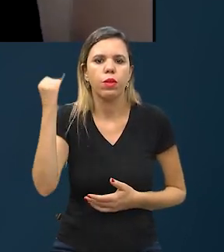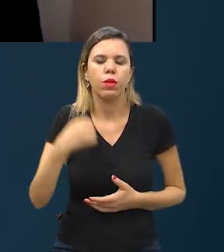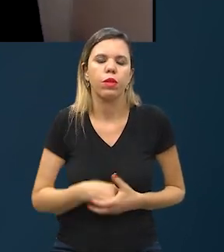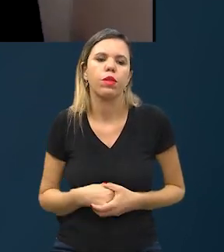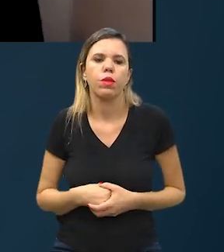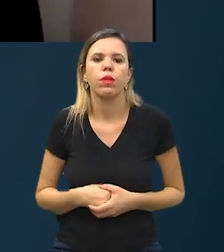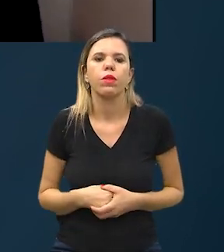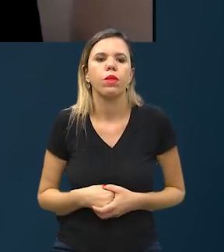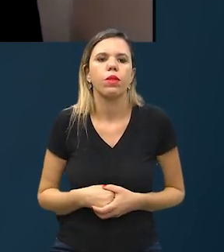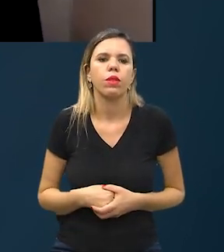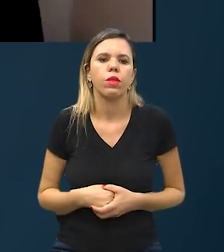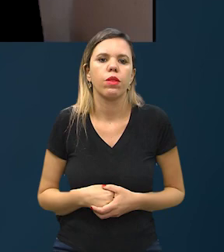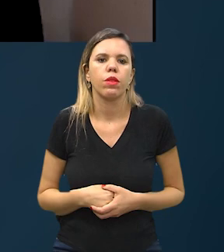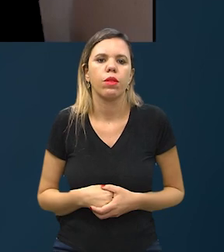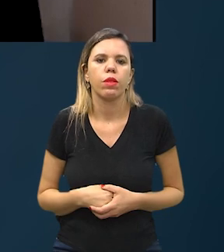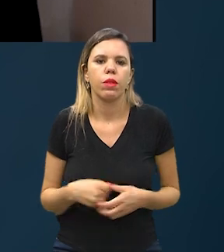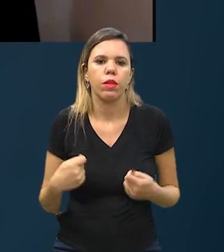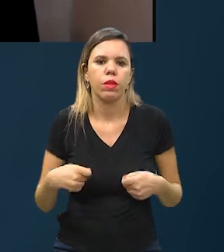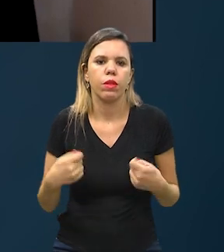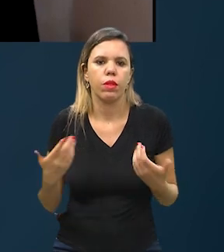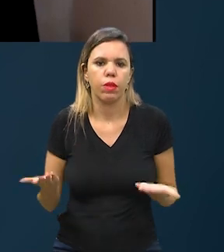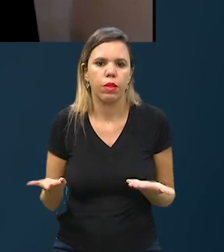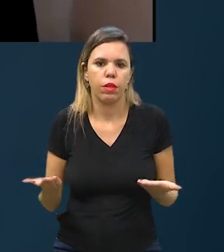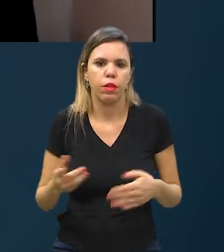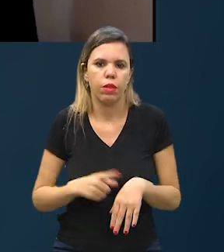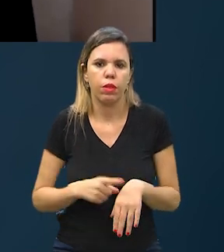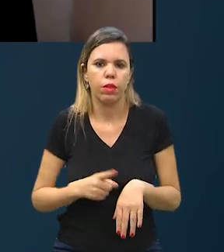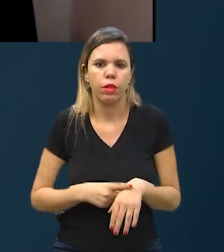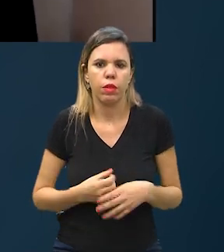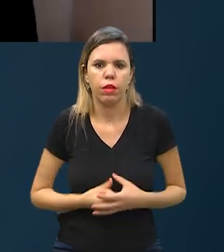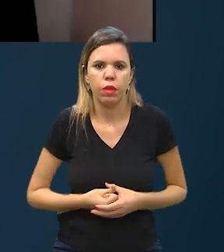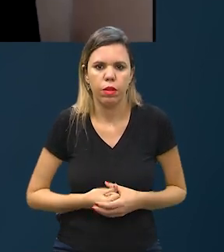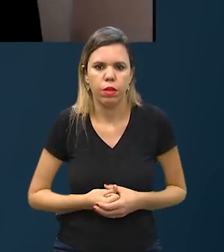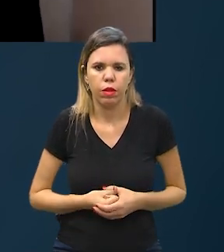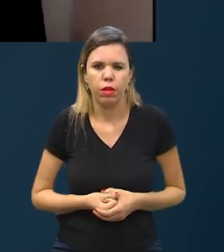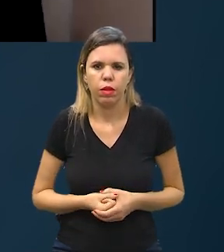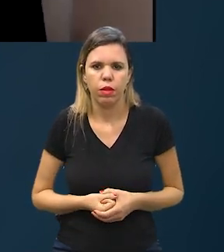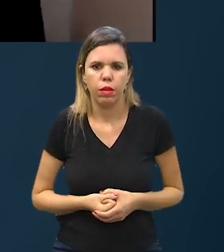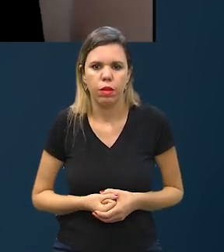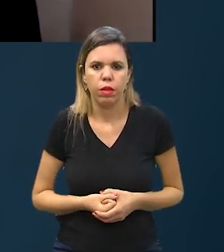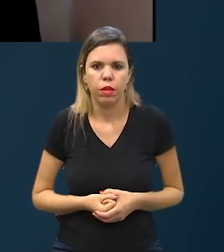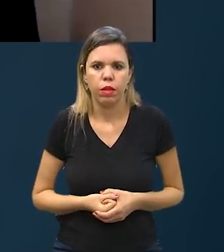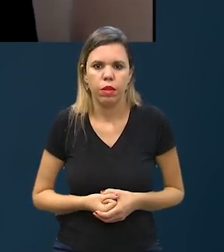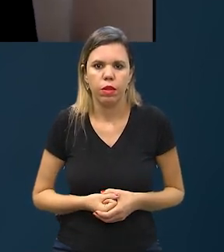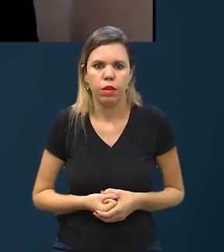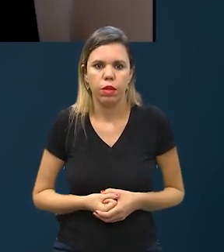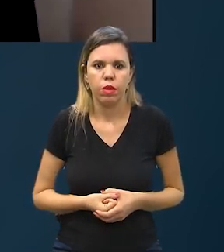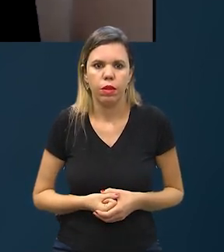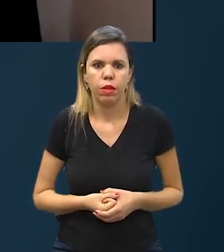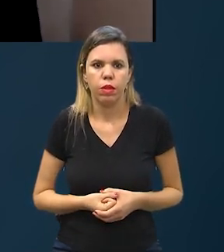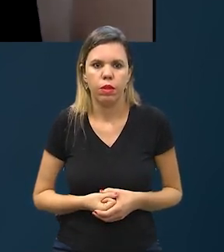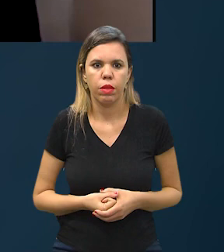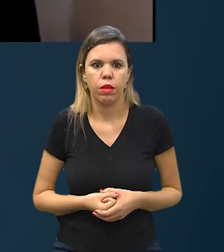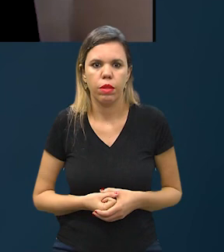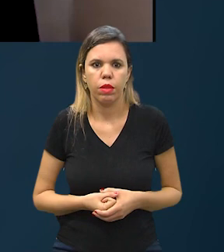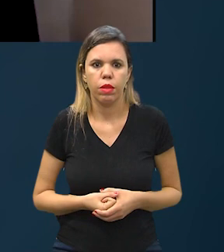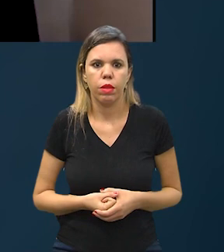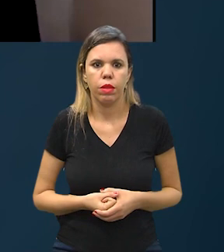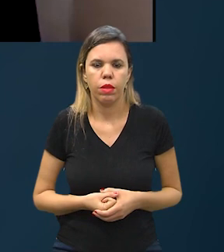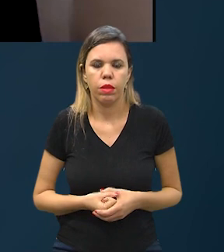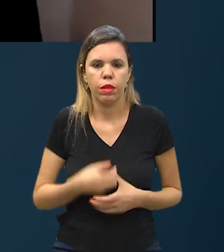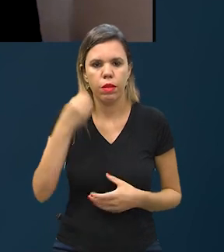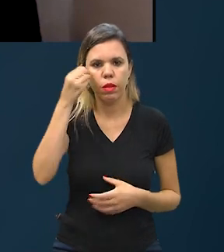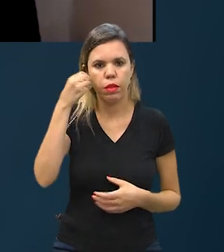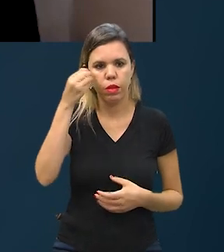importante e necessário nesse momento. Então, a agência se forma